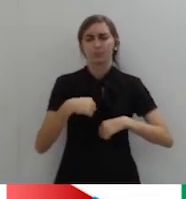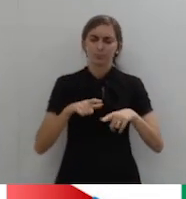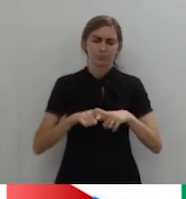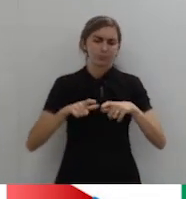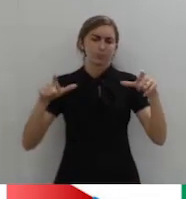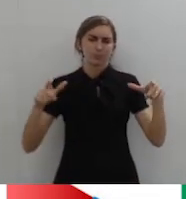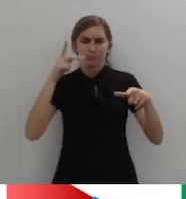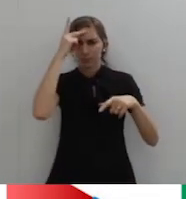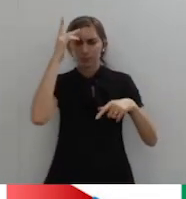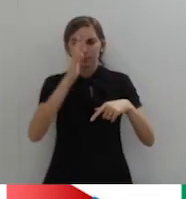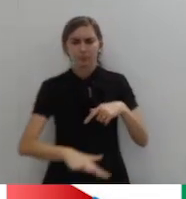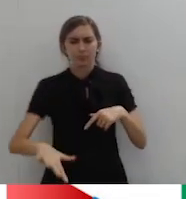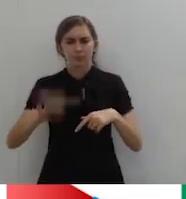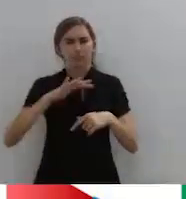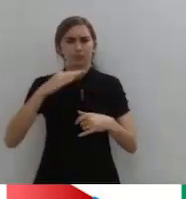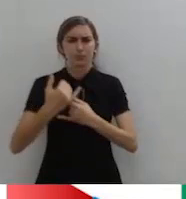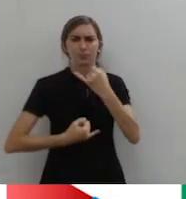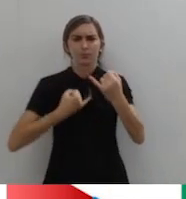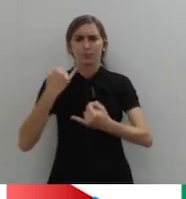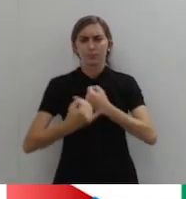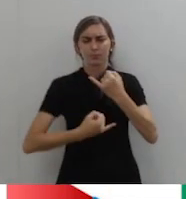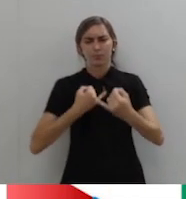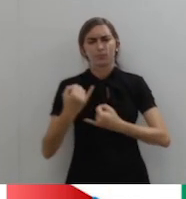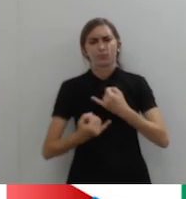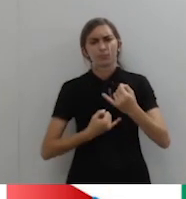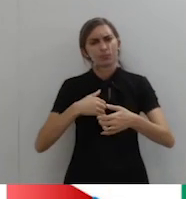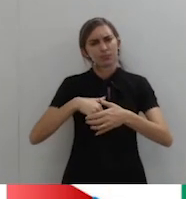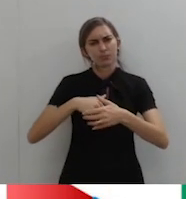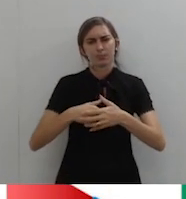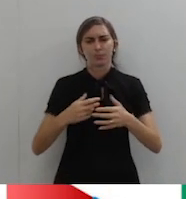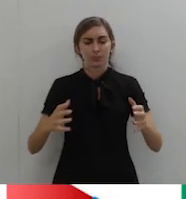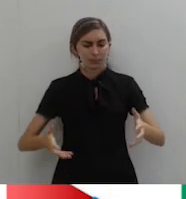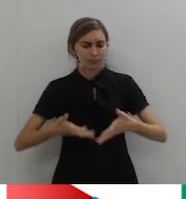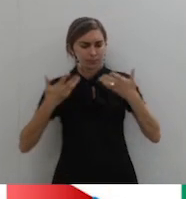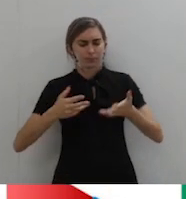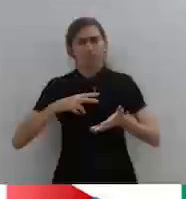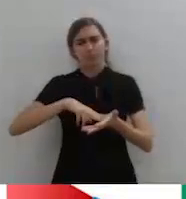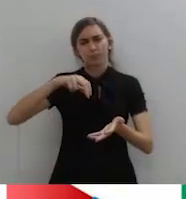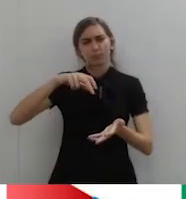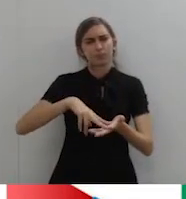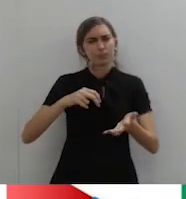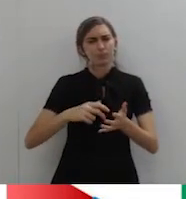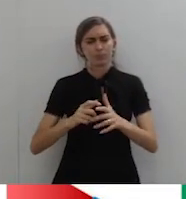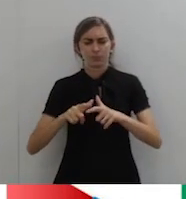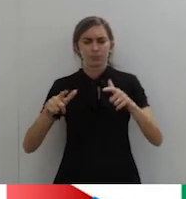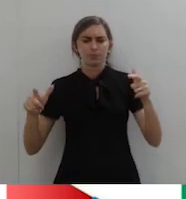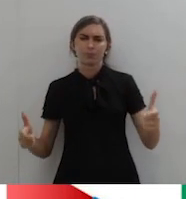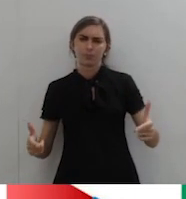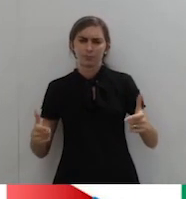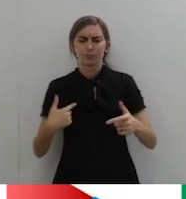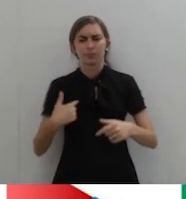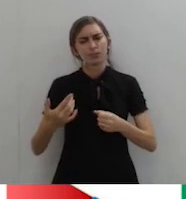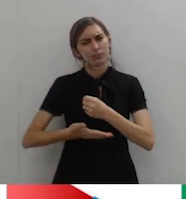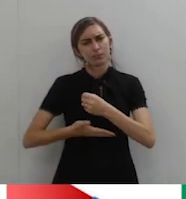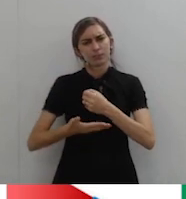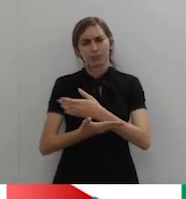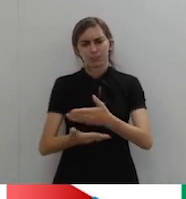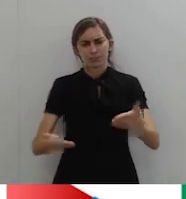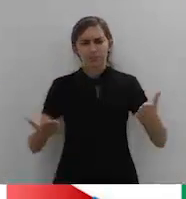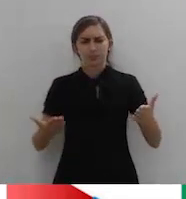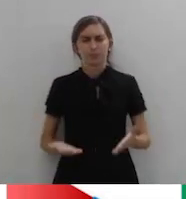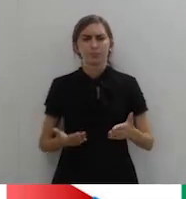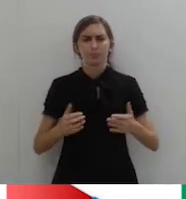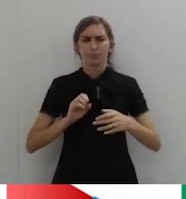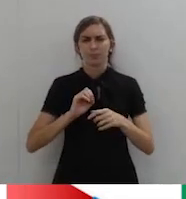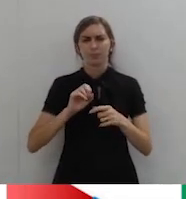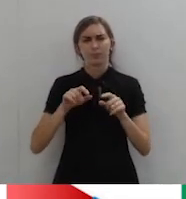a grande maioria das pessoas, quando fala vamos brincar, vamos jogar, a empolgação é muito maior, né? Então, é basicamente